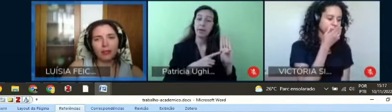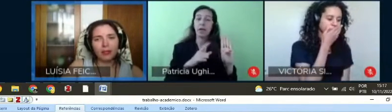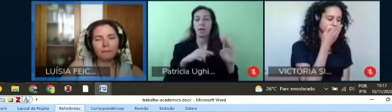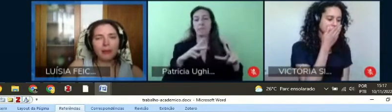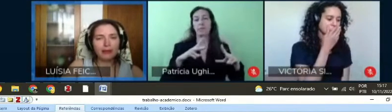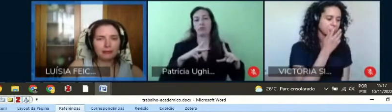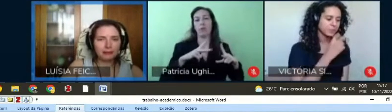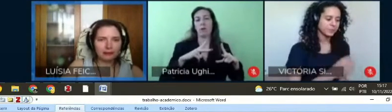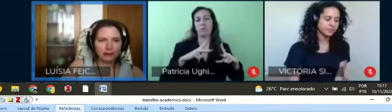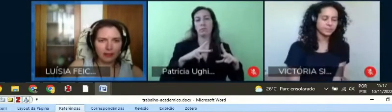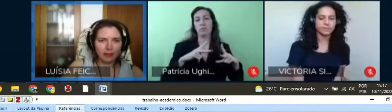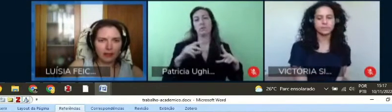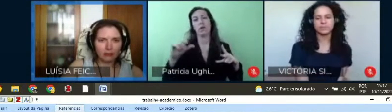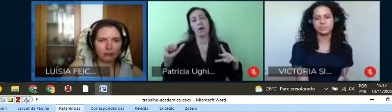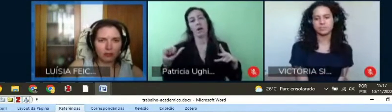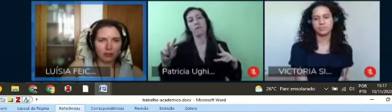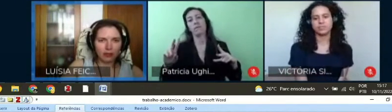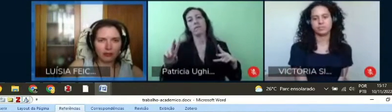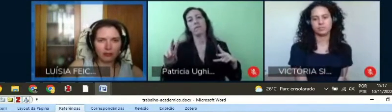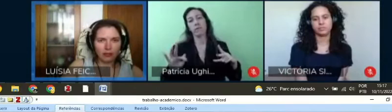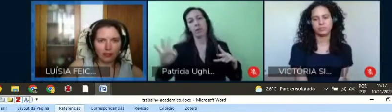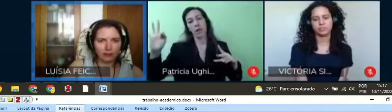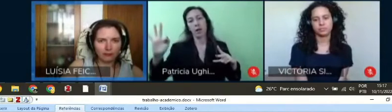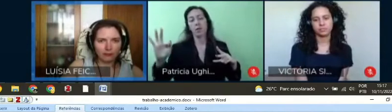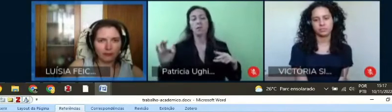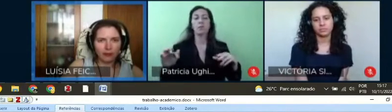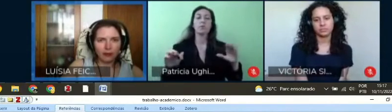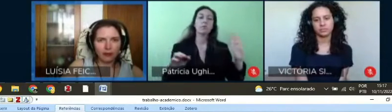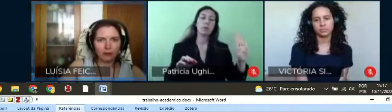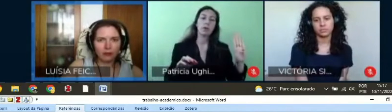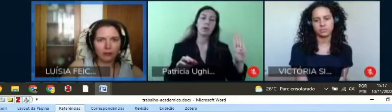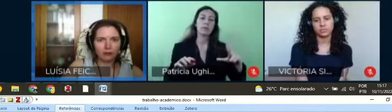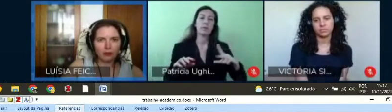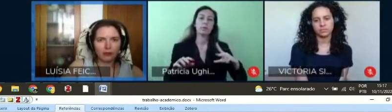particulares. Mas, se eu trocar de ideia,